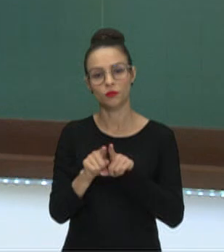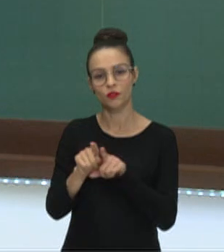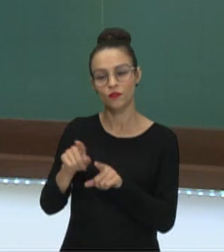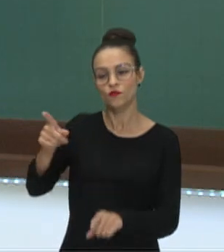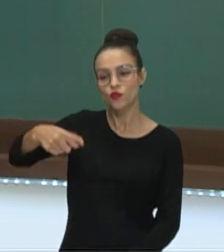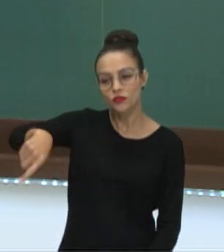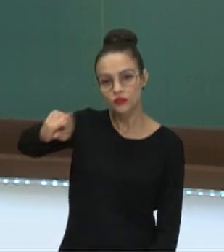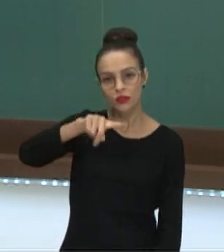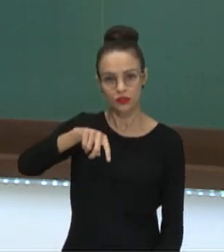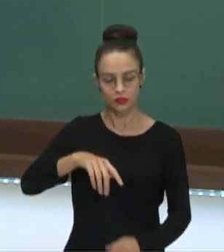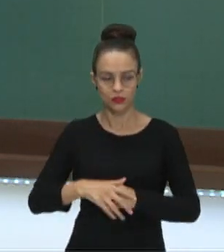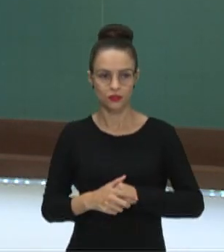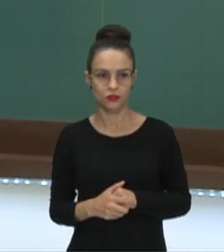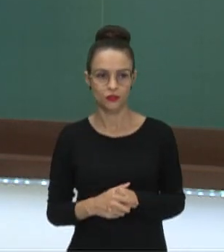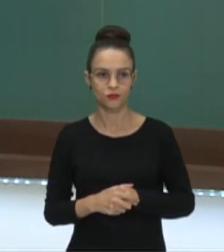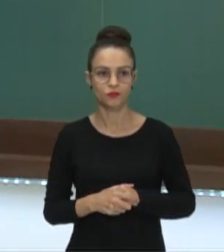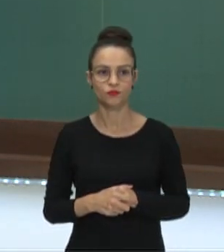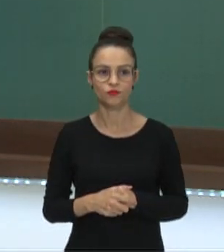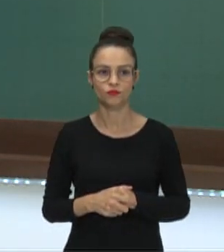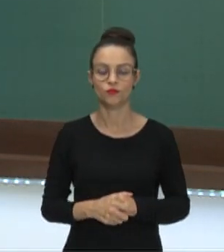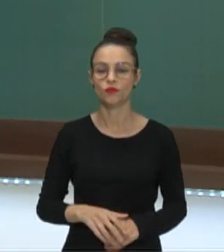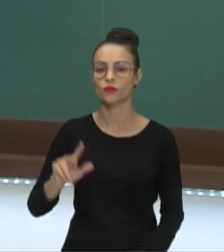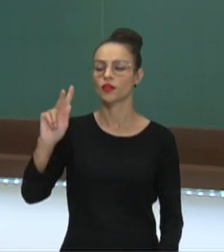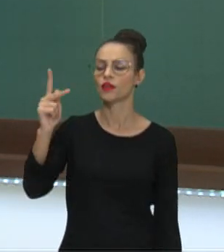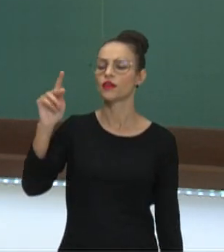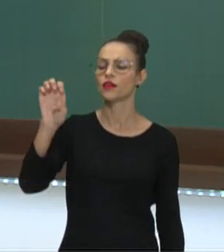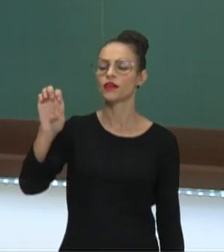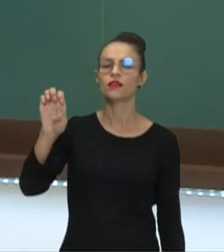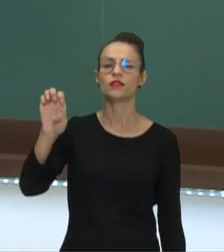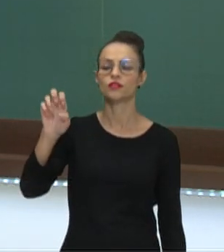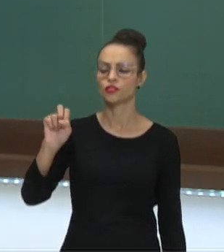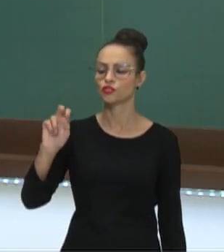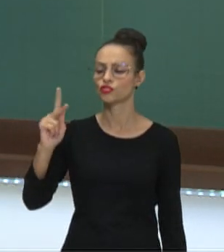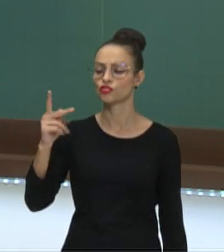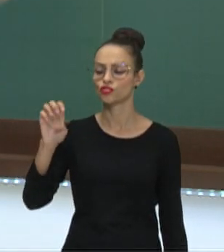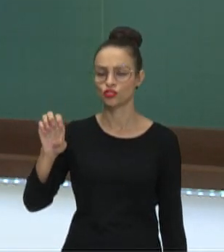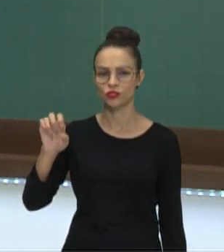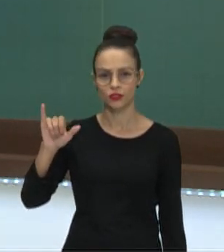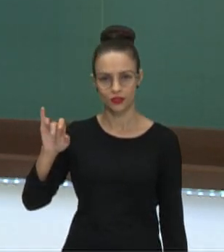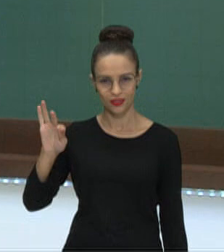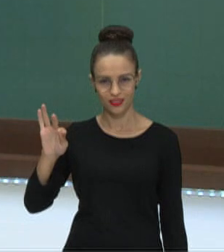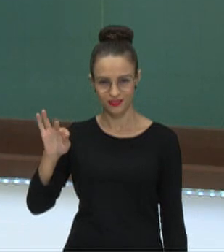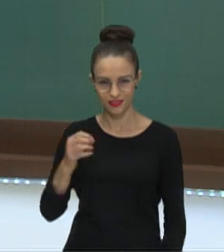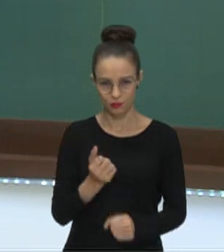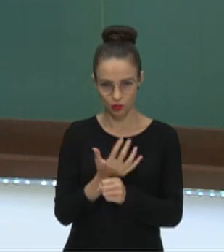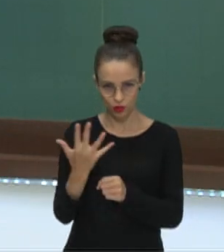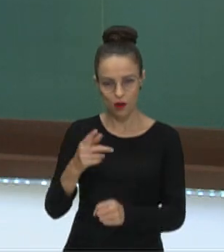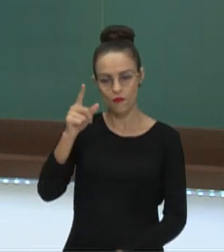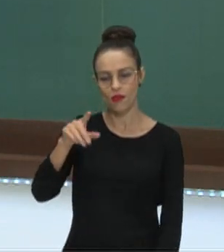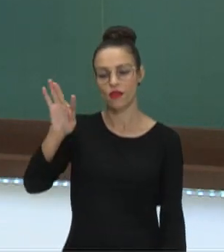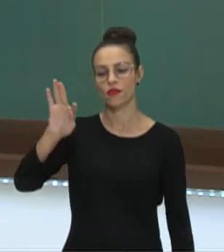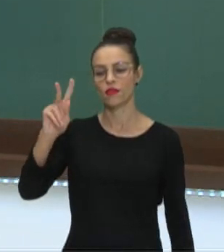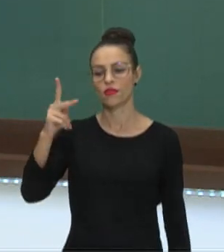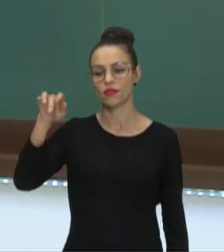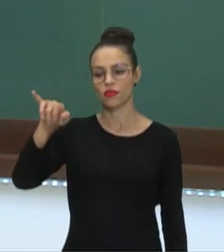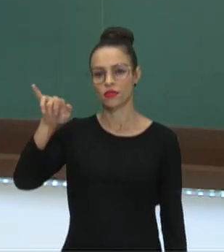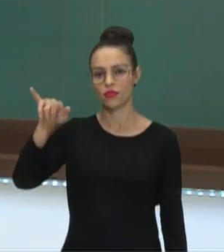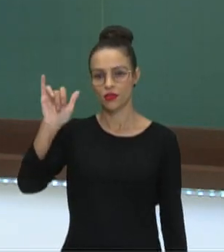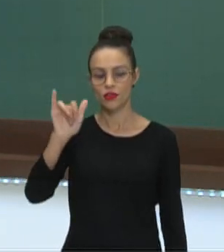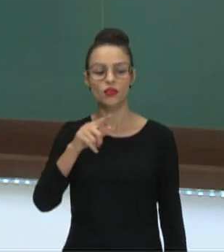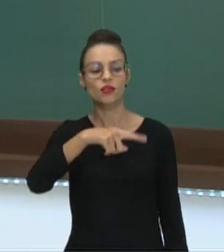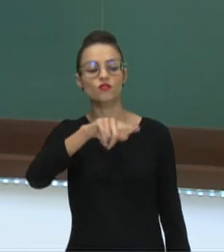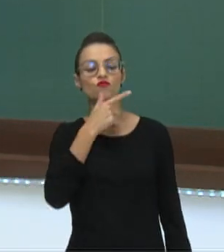como vocês. E o plural de he, de she, it é they. Então, os meninos,